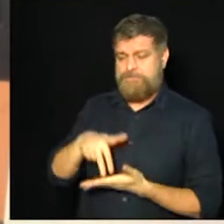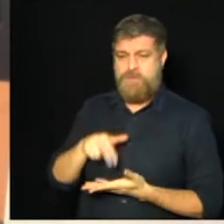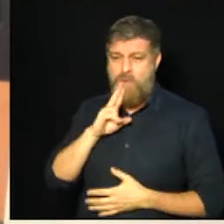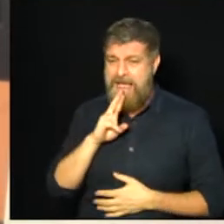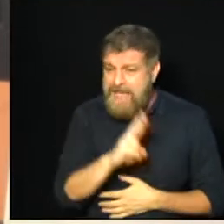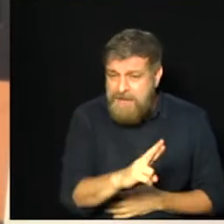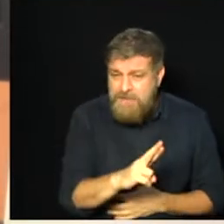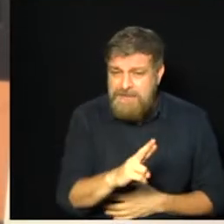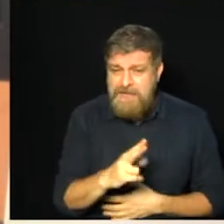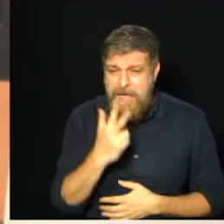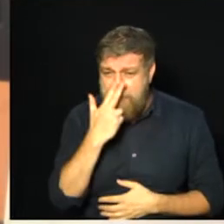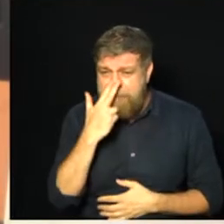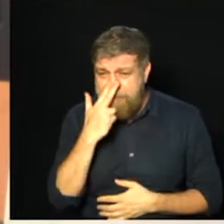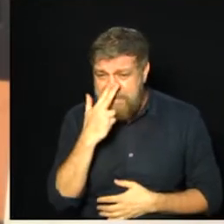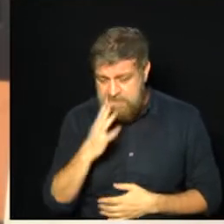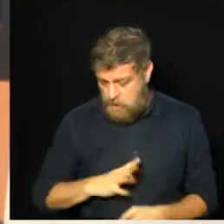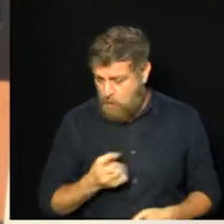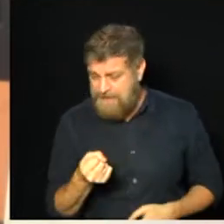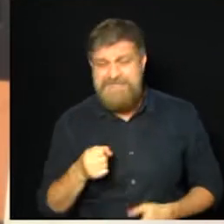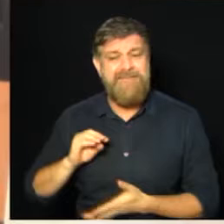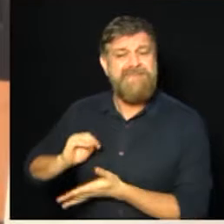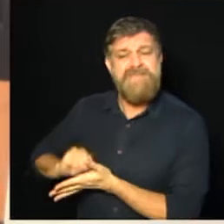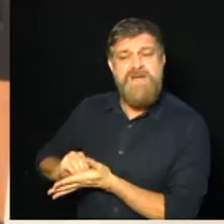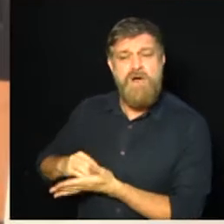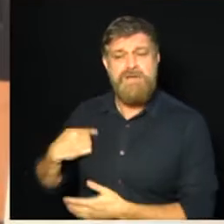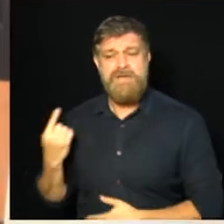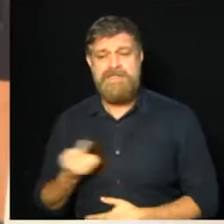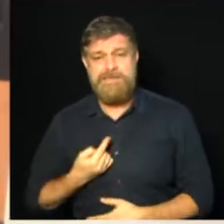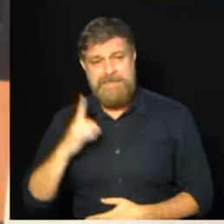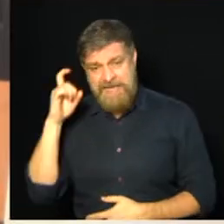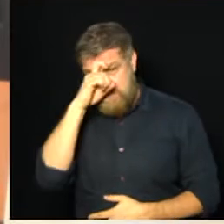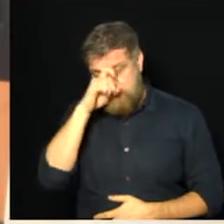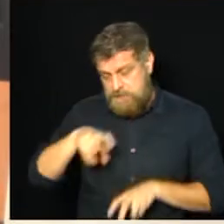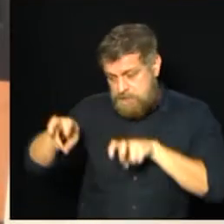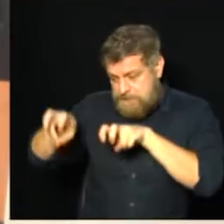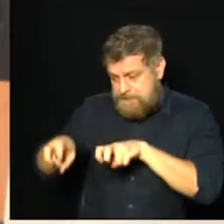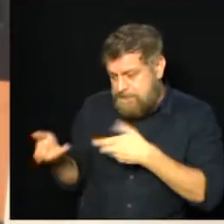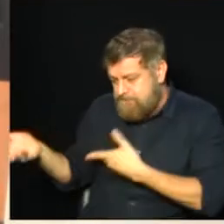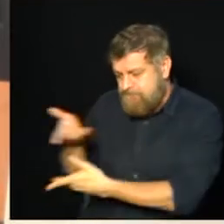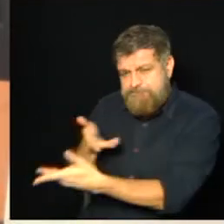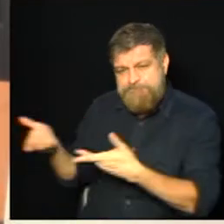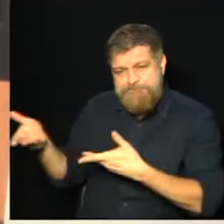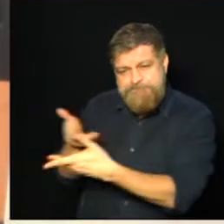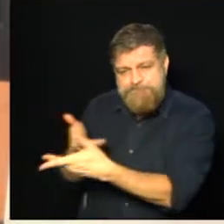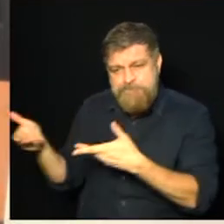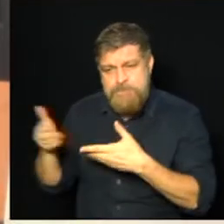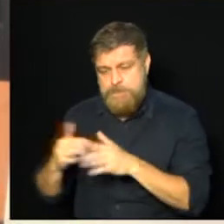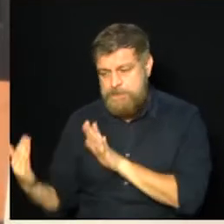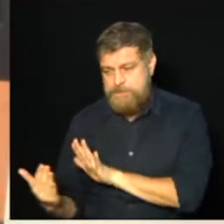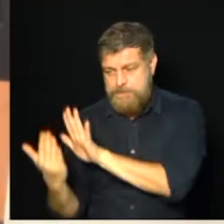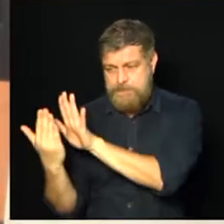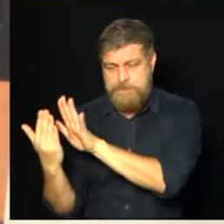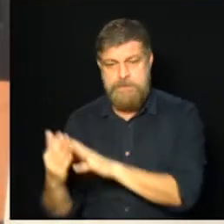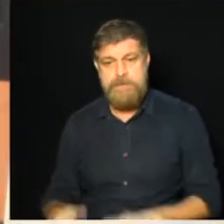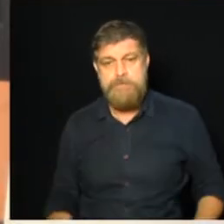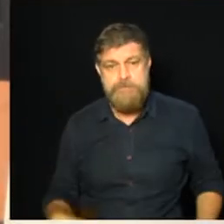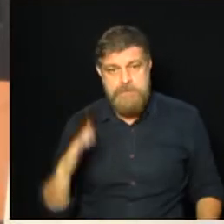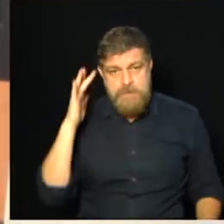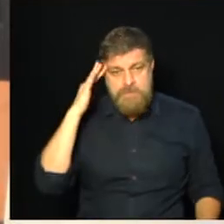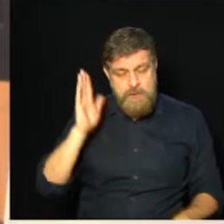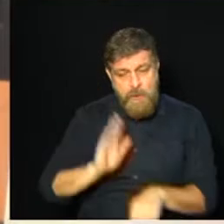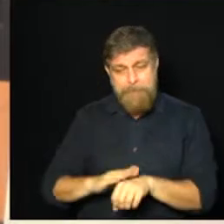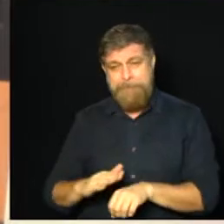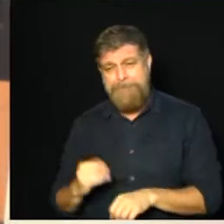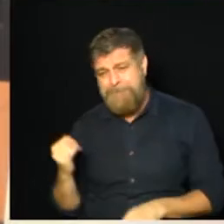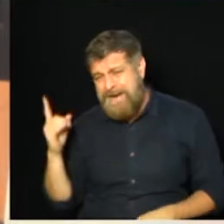ela é de covardia. Por mais que seja difícil a gente sentar aqui e ter que enfrentar tudo, eu acho que o mais difícil para o